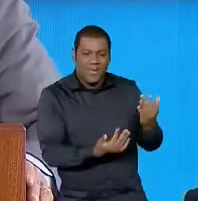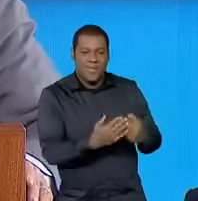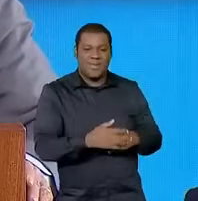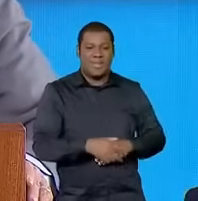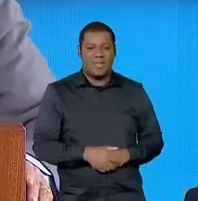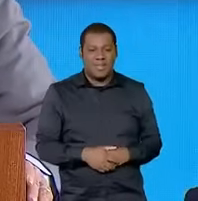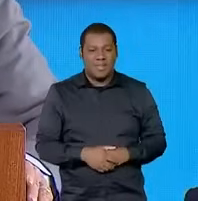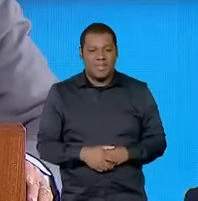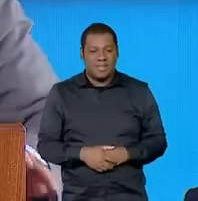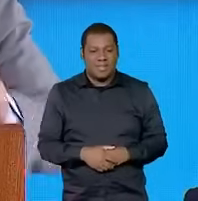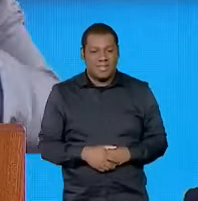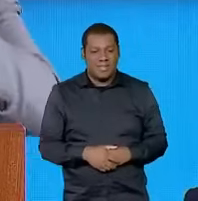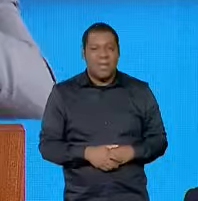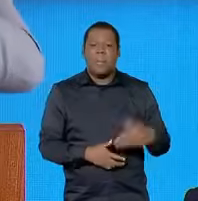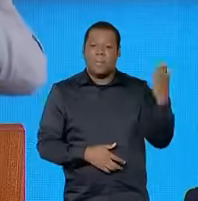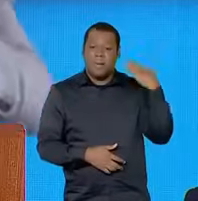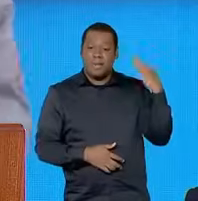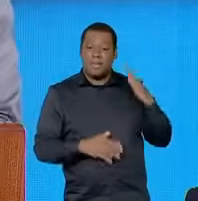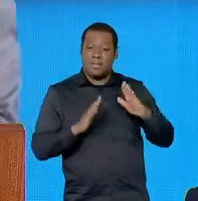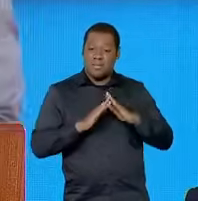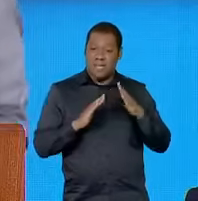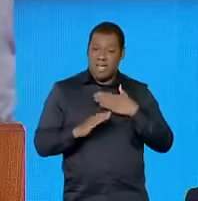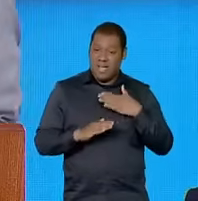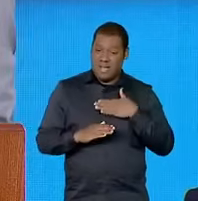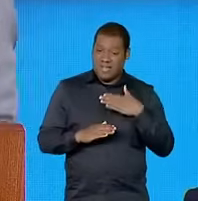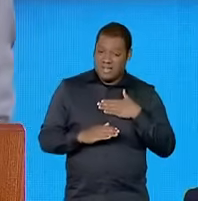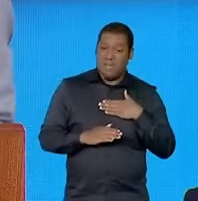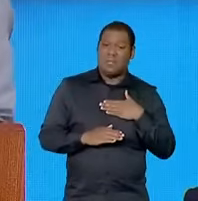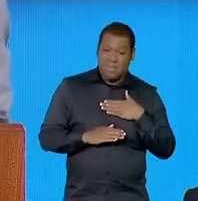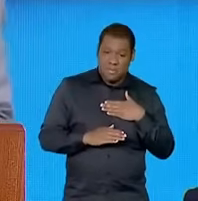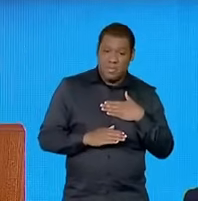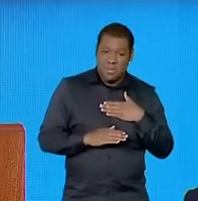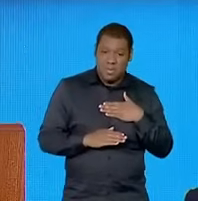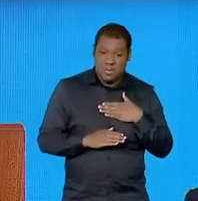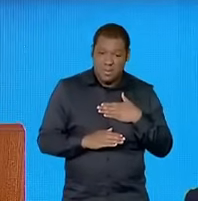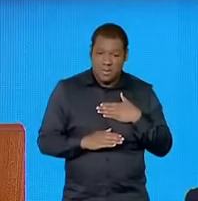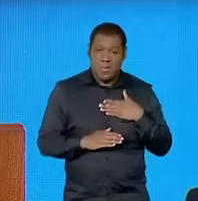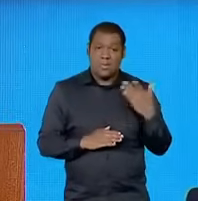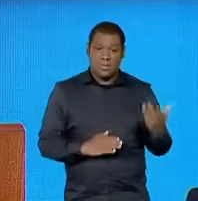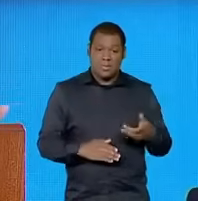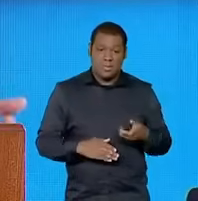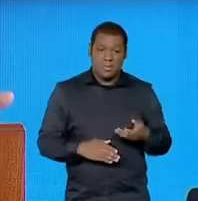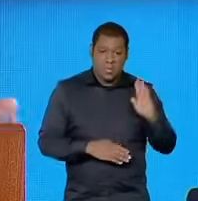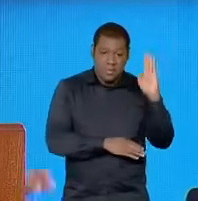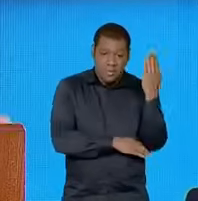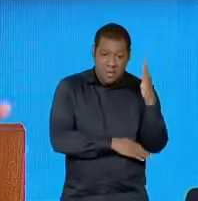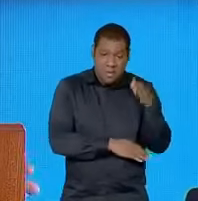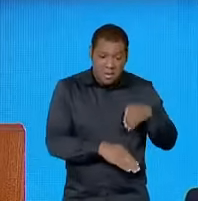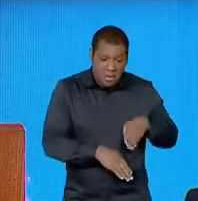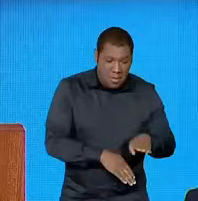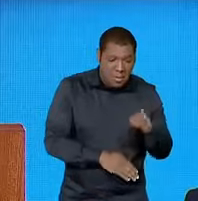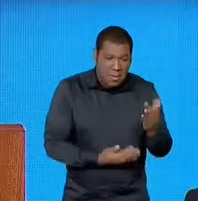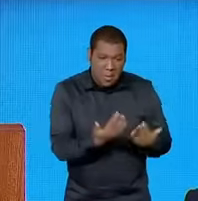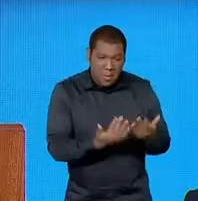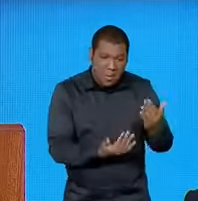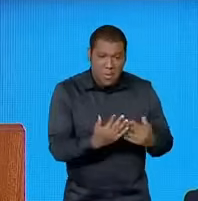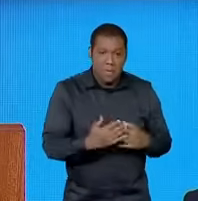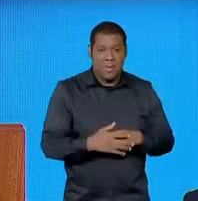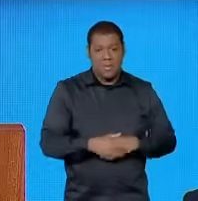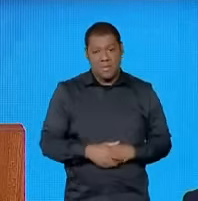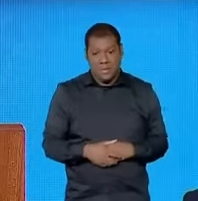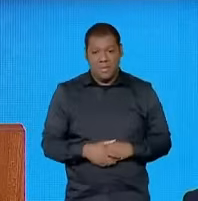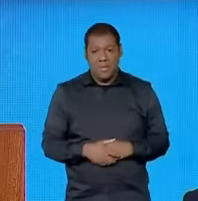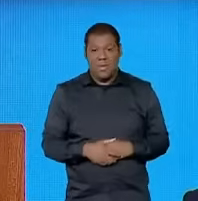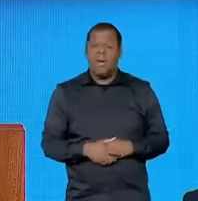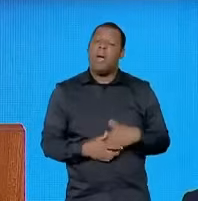tive fogão a lenha. Eu só não fiz no apartamento porque já era pequeno. Então, se eu fizesse um fogão a lenha, a fumaça ia me matar